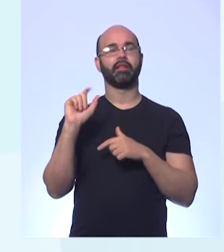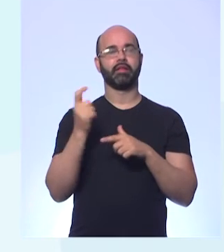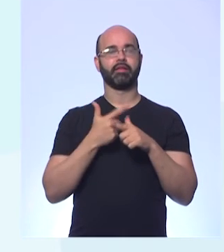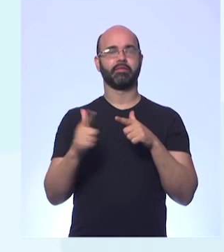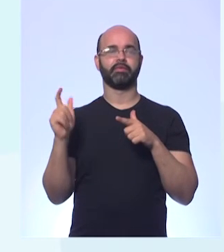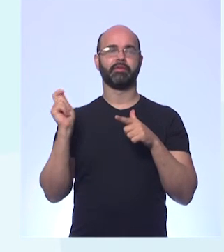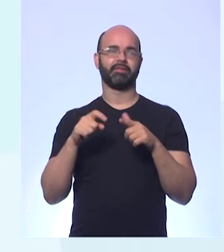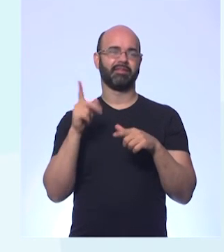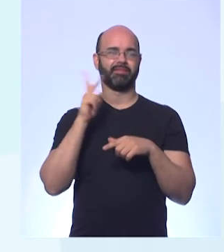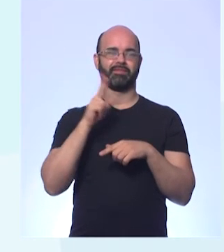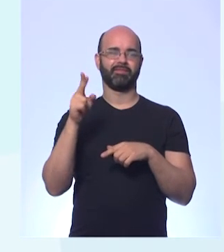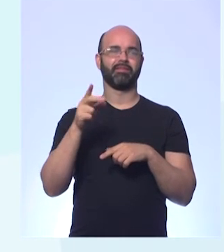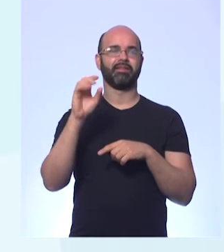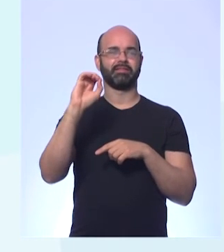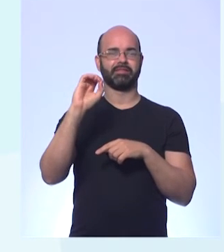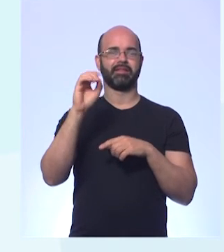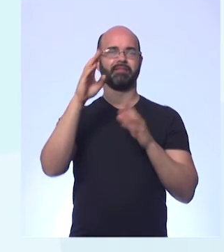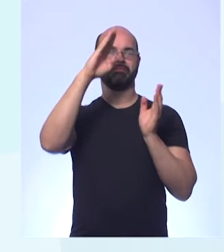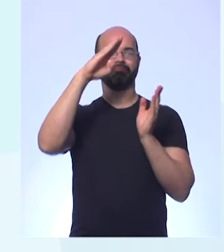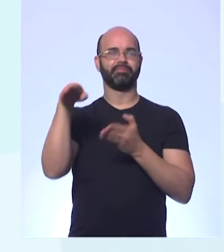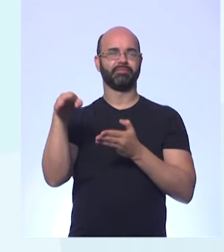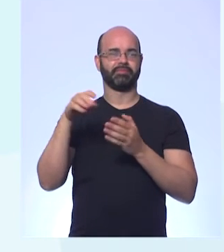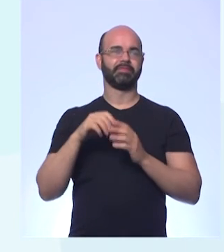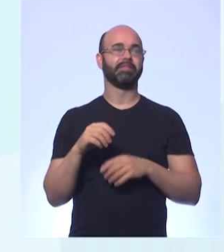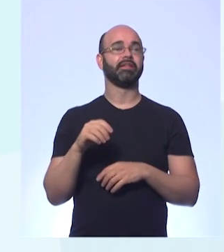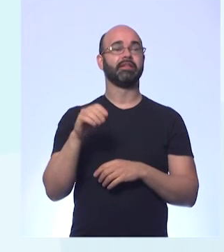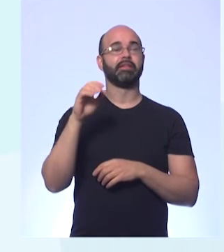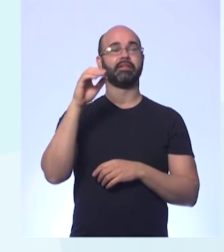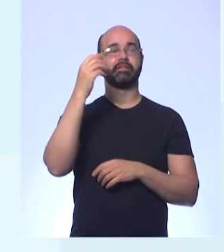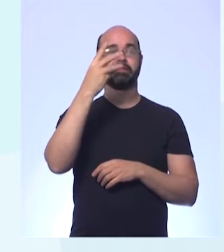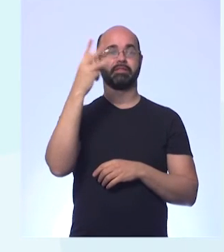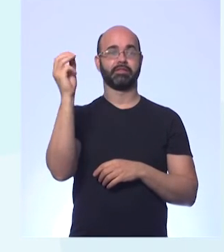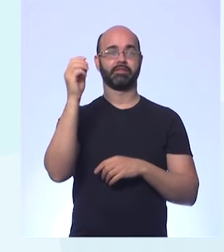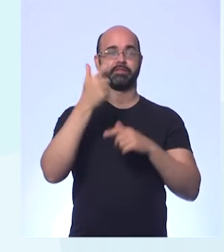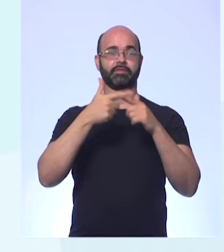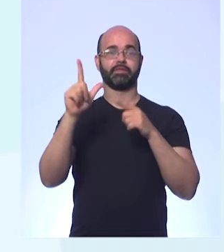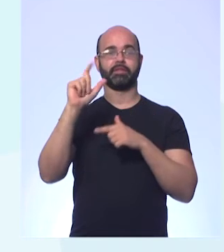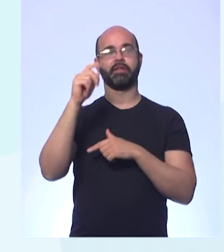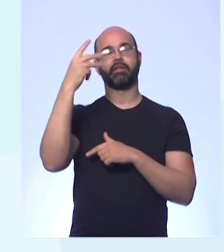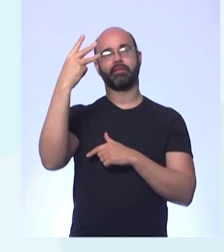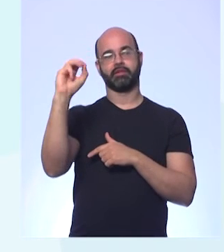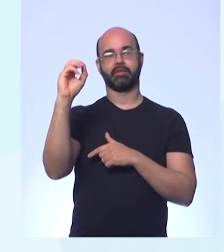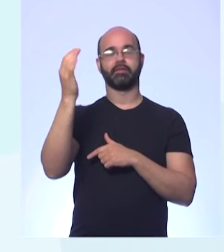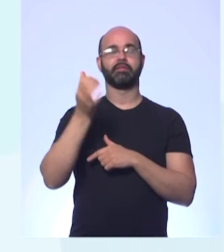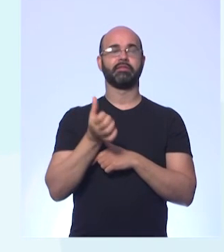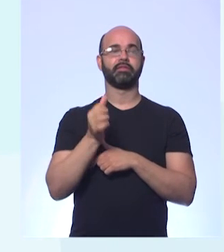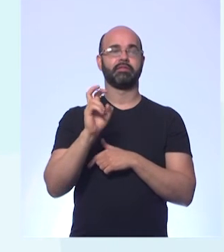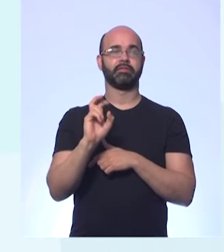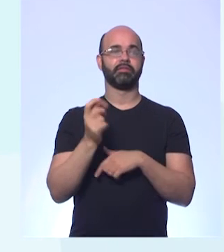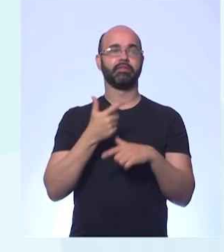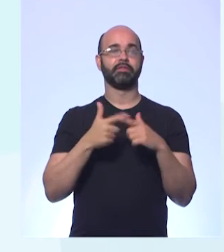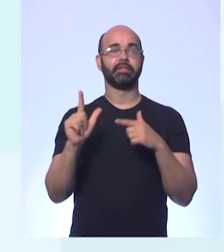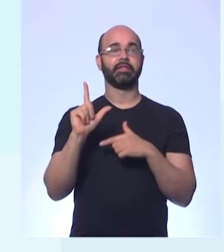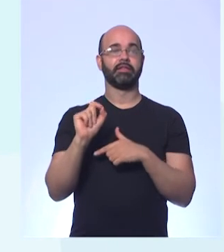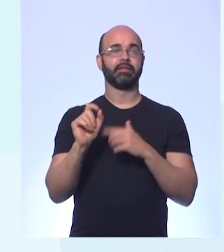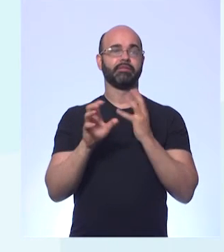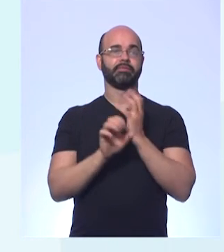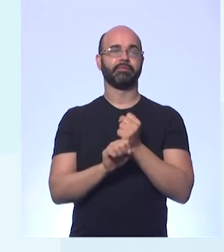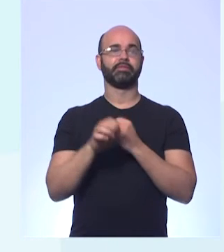coisa que cortar um zerinho, não é isso? 300 dividido por 10 dá 30, ó. E 650 dividido por 10 é